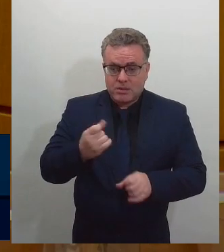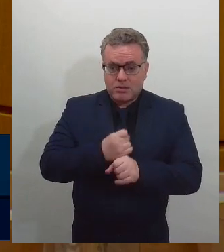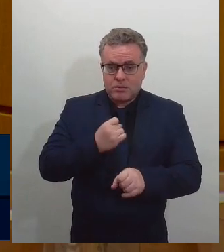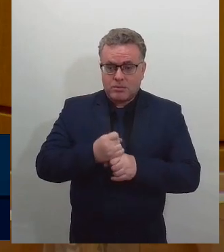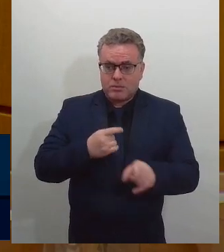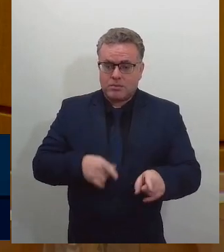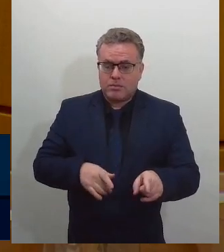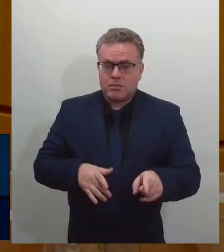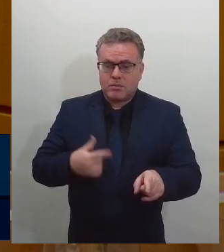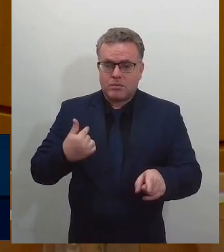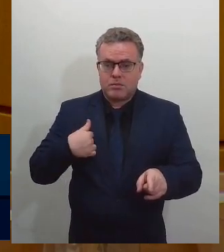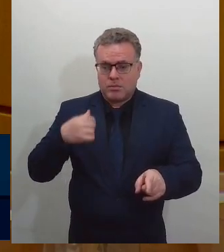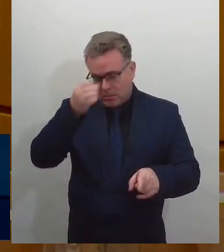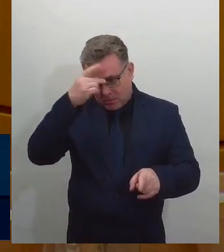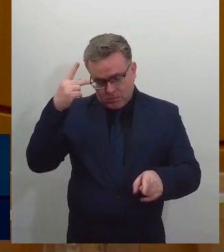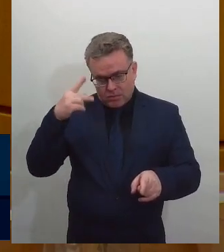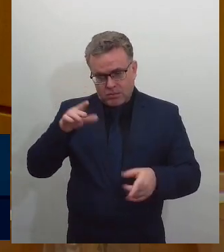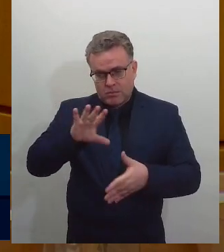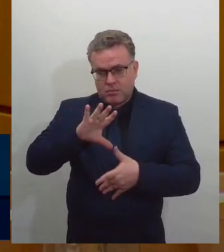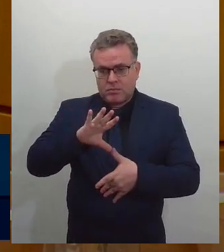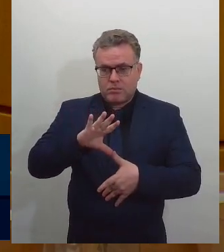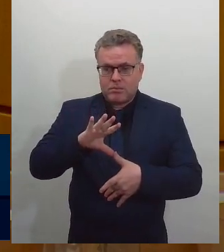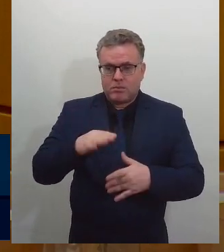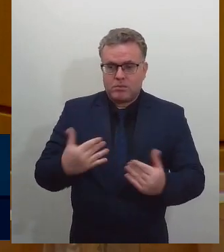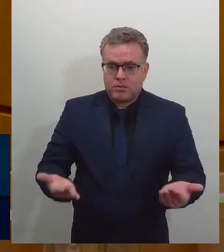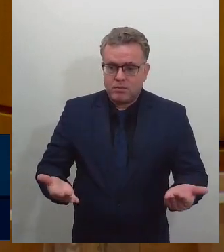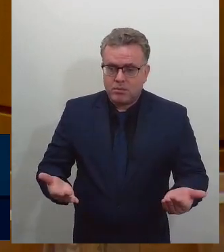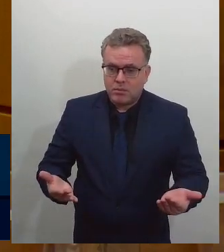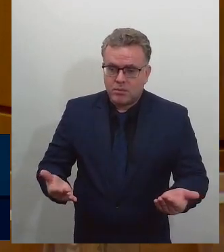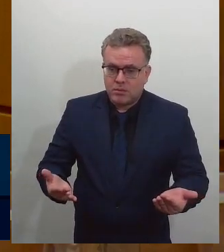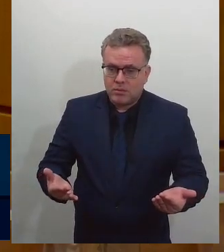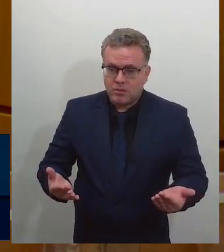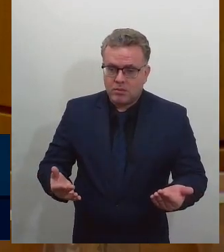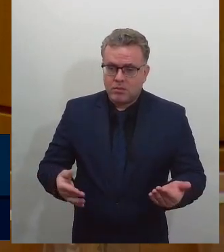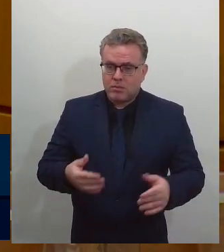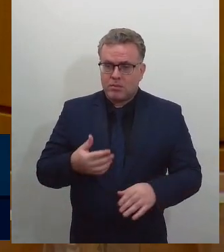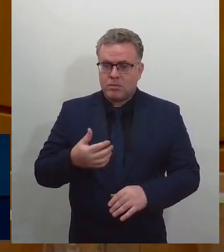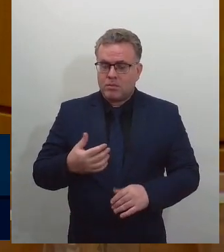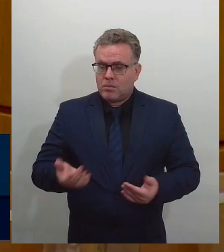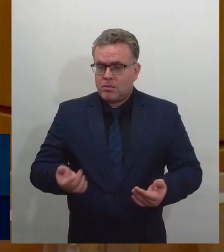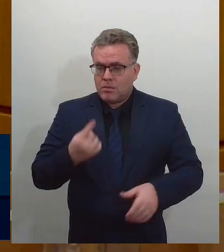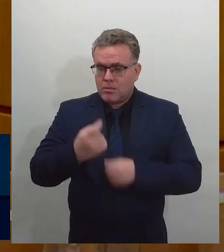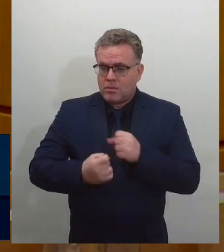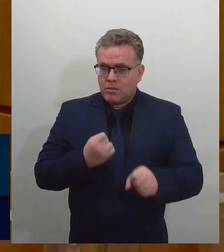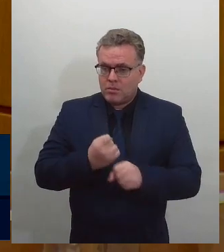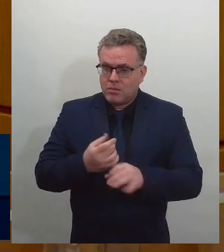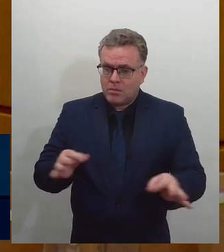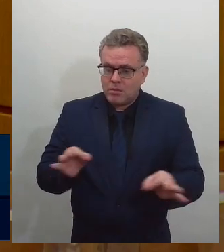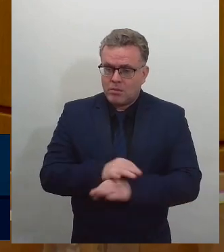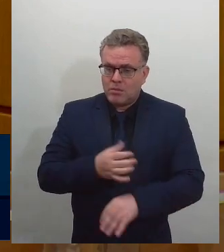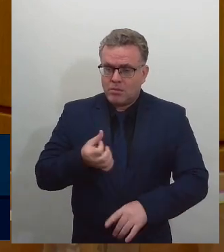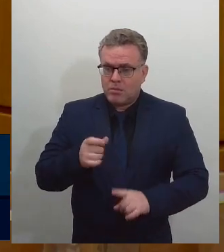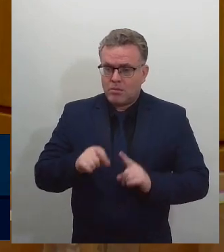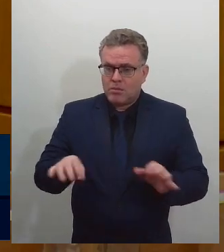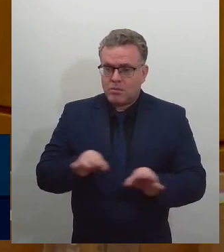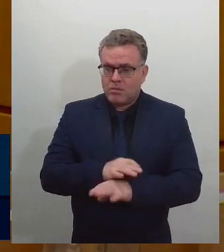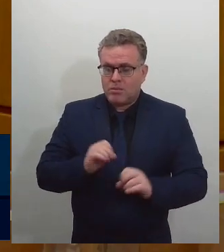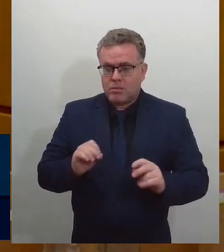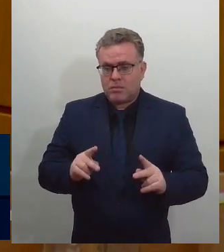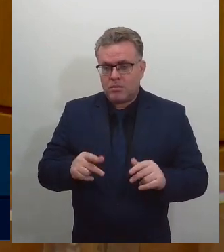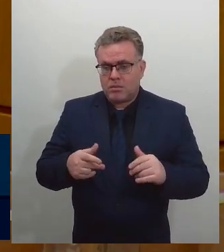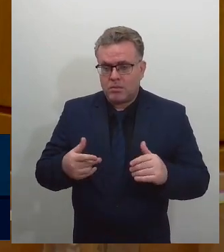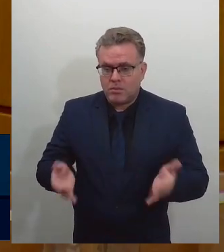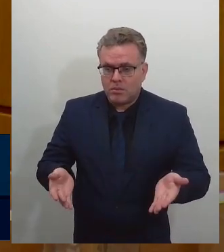Glória. E essa obra é para terminar dentro de 6 meses, 8 meses, 1 ano. Mas, enfim, além de toda